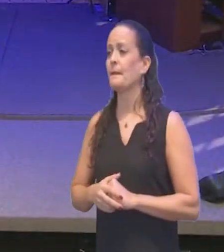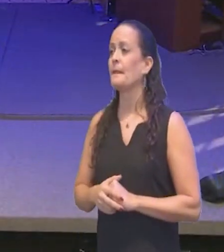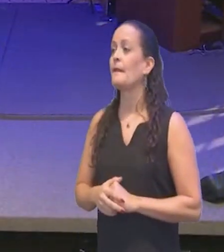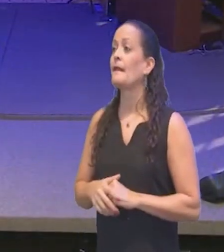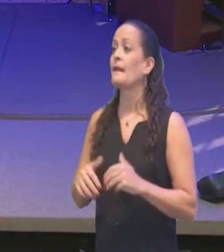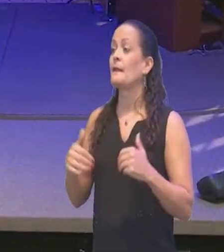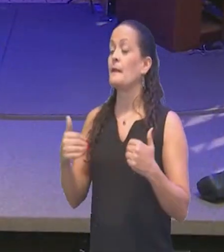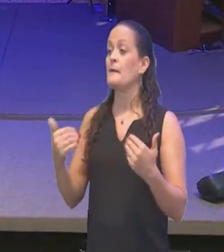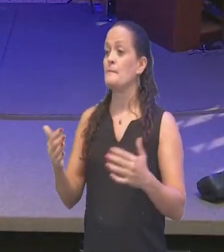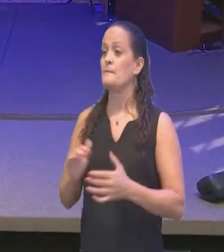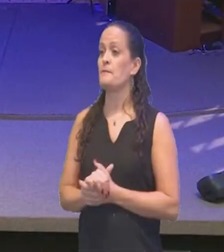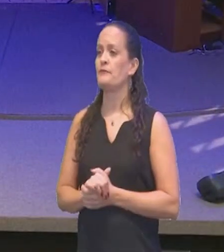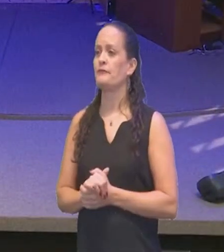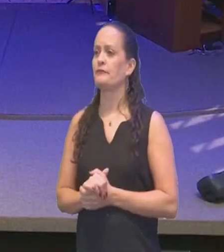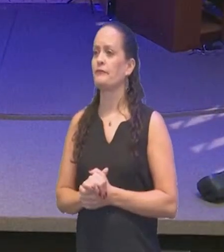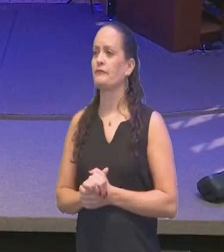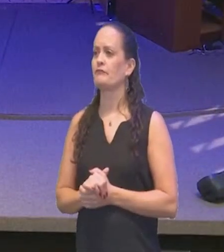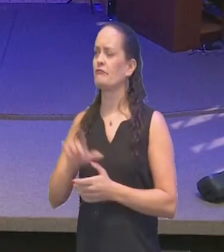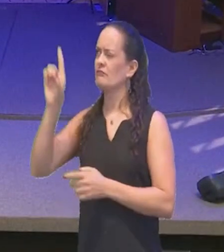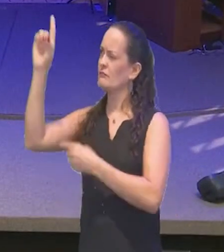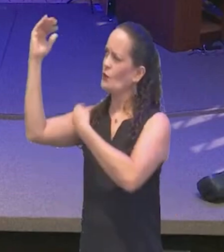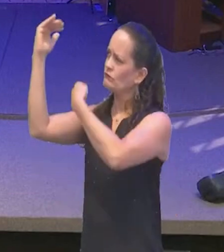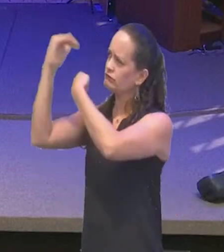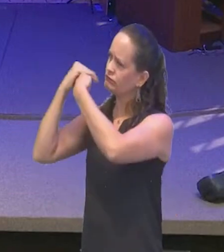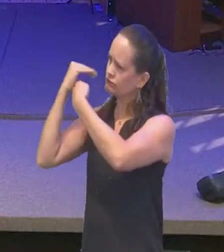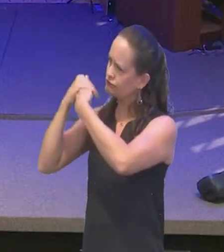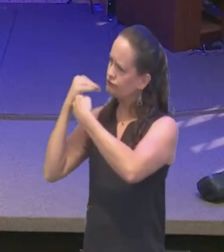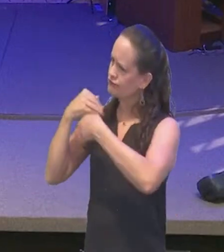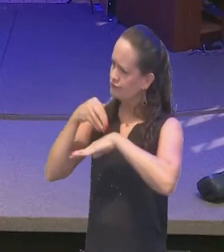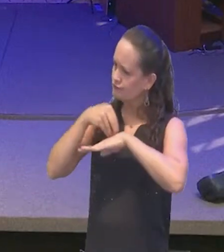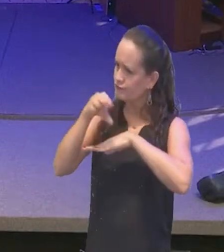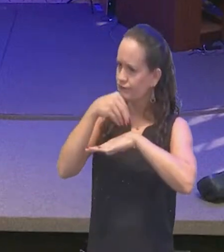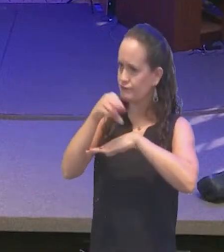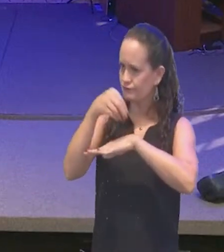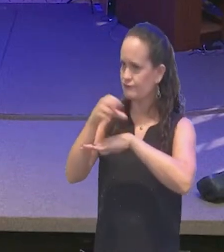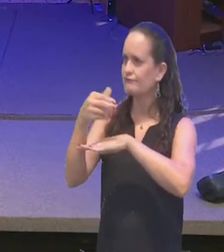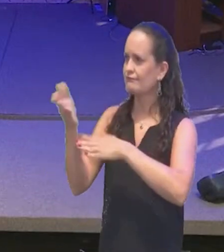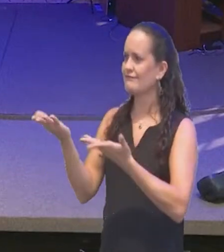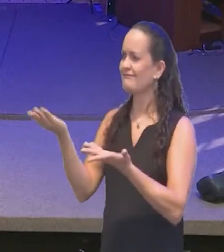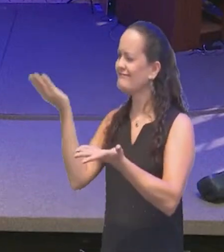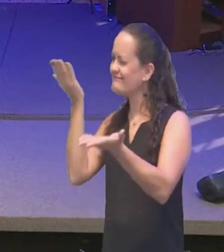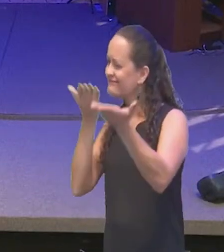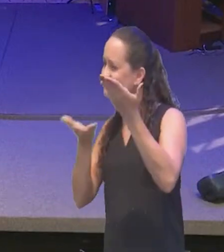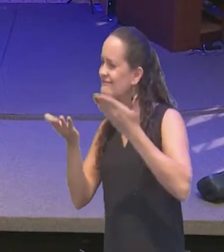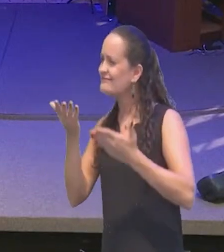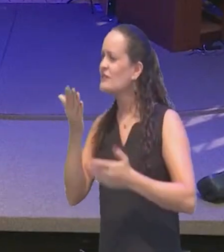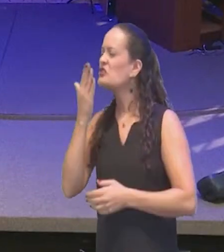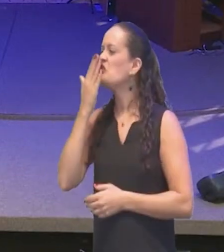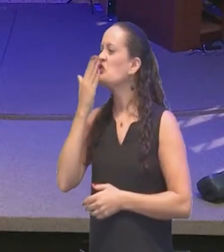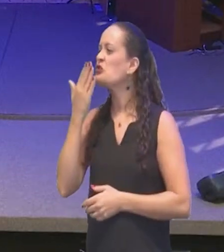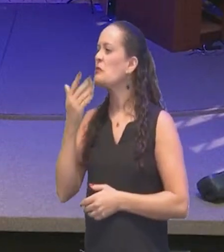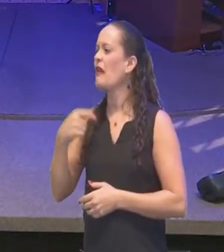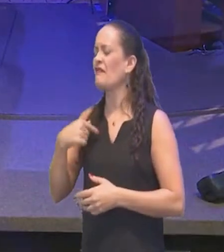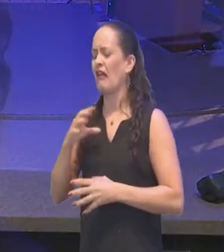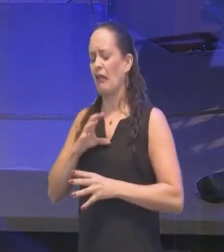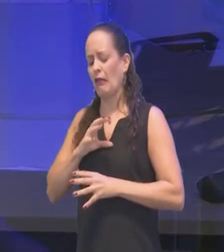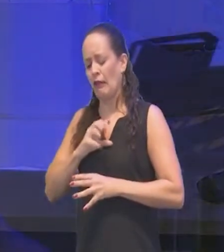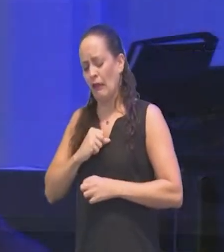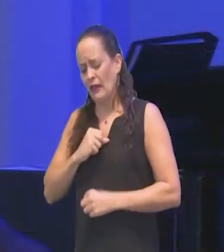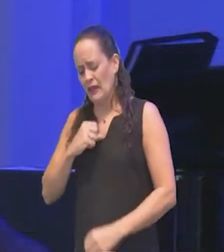assim, orientado pelo Senhor para trazer desta forma, querido, dinâmica. Nada de ficarmos arrasados